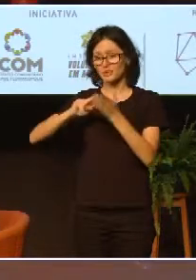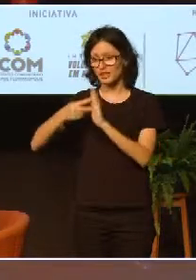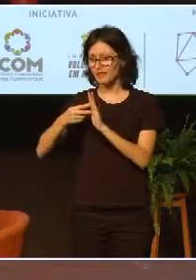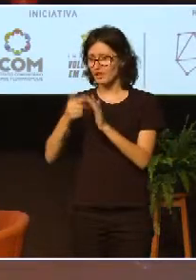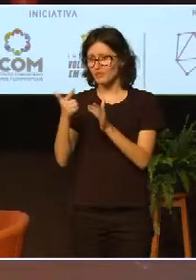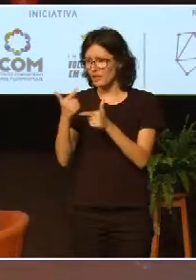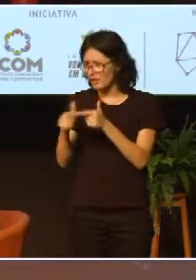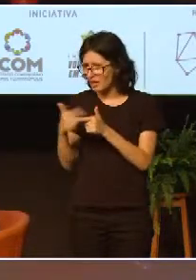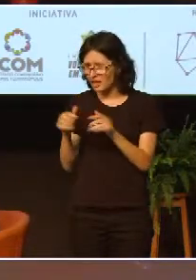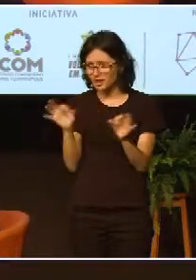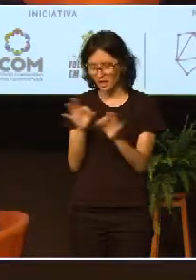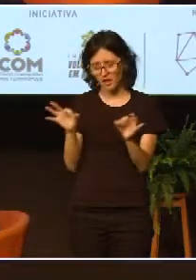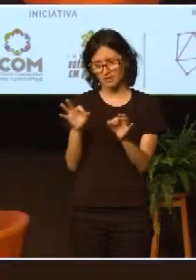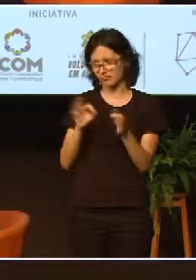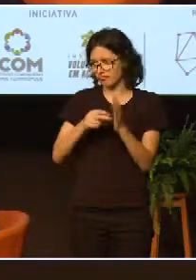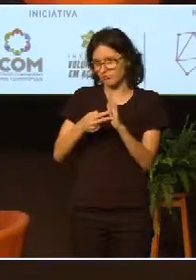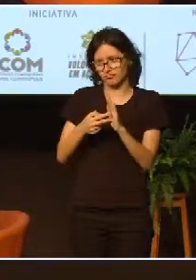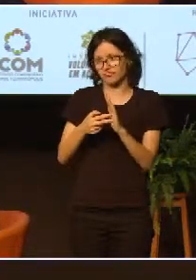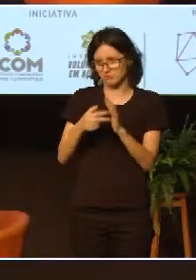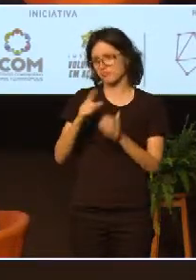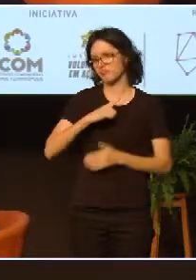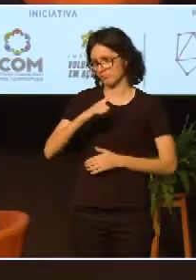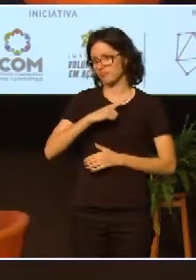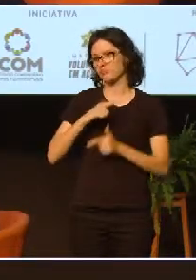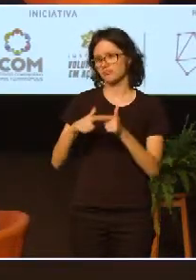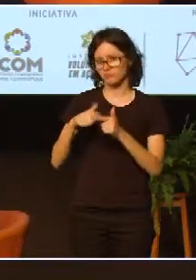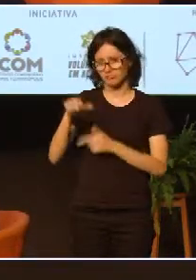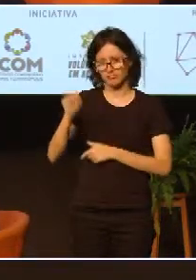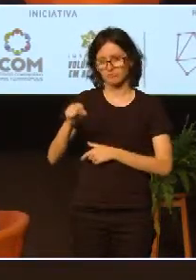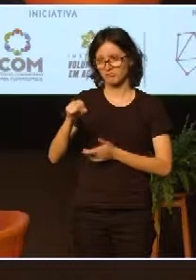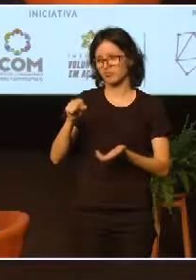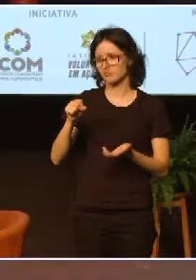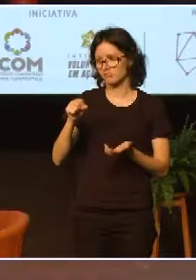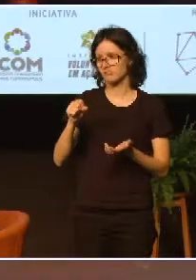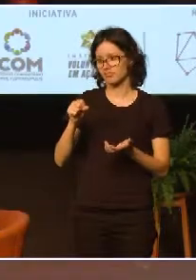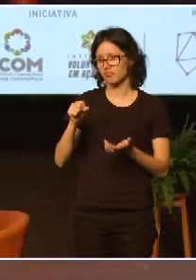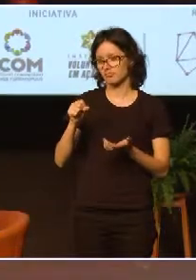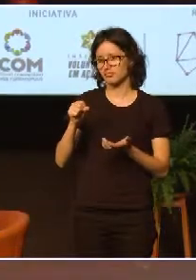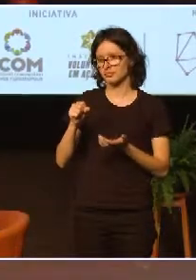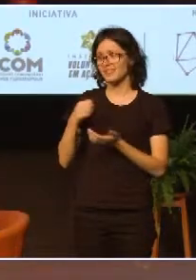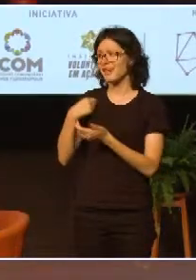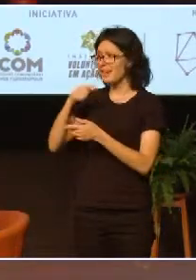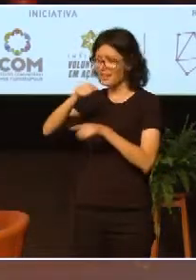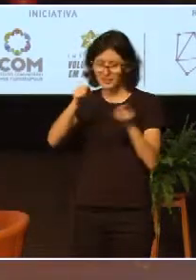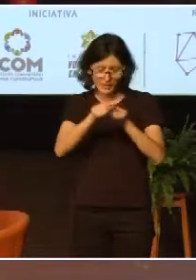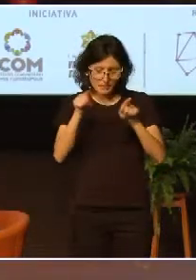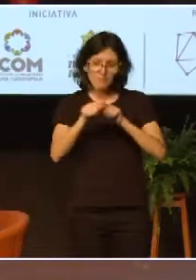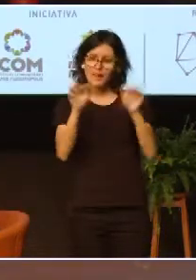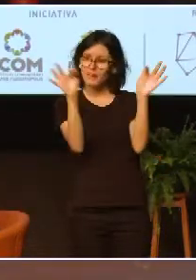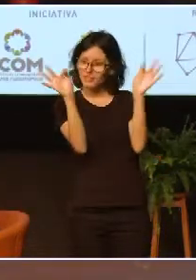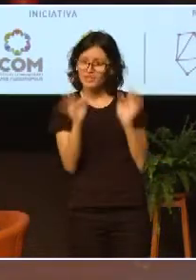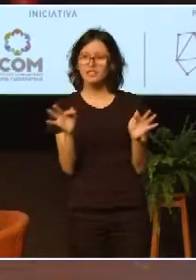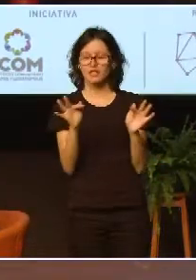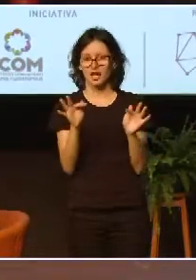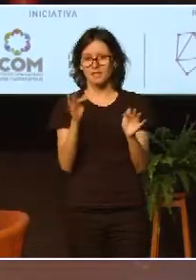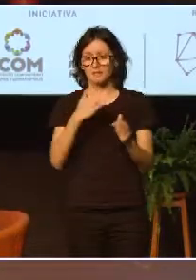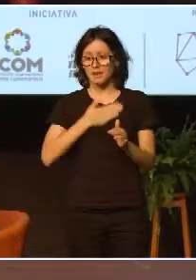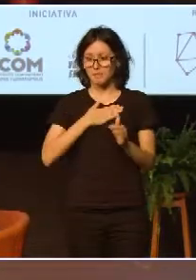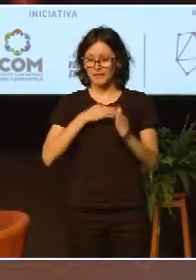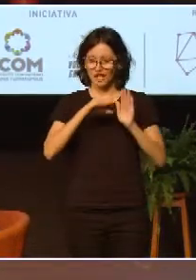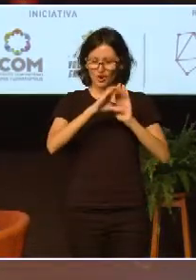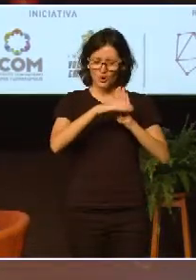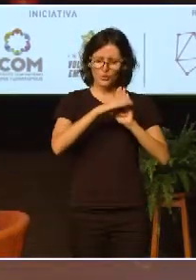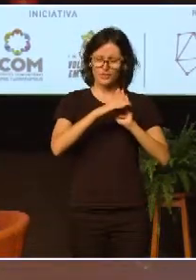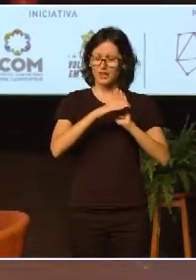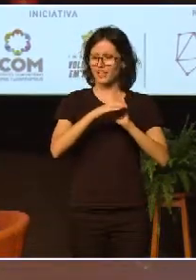problemas diários, entendeu? Não dá para vender. Propósito e felicidade. E felicidade, assim, para mim é um conceito